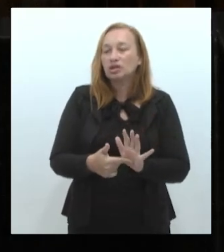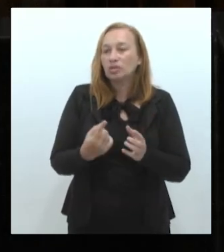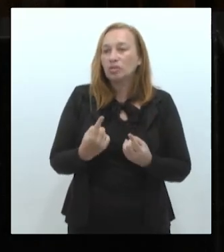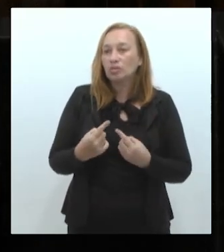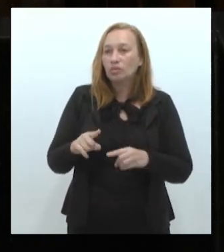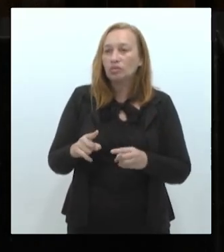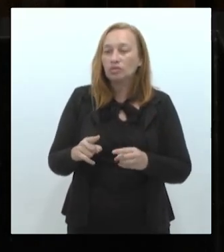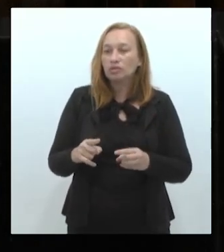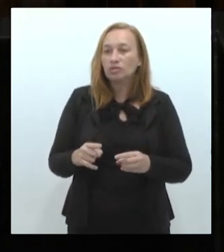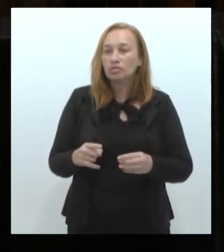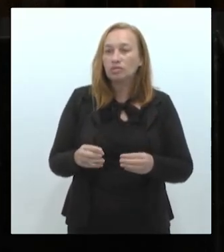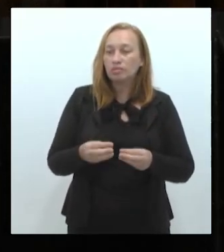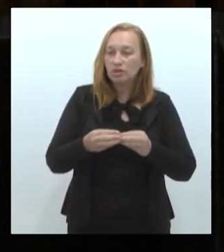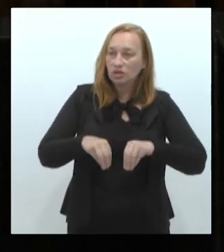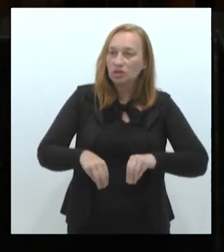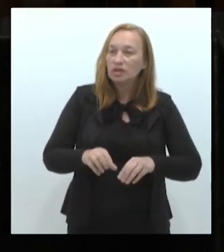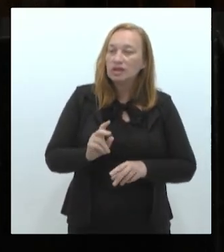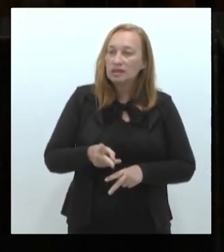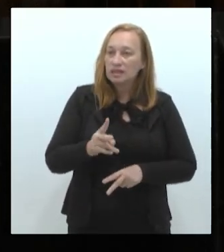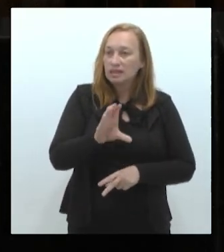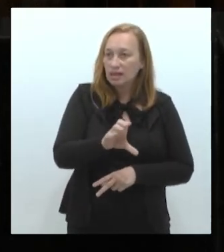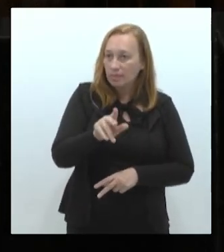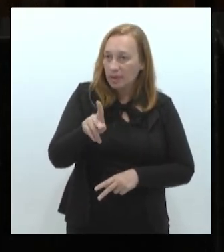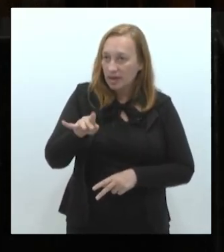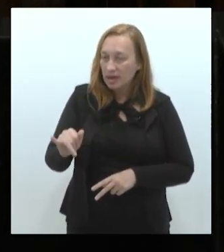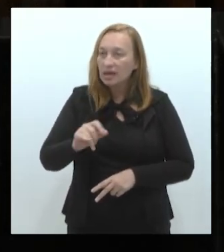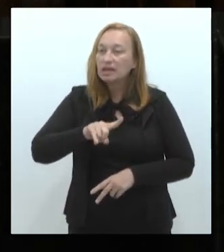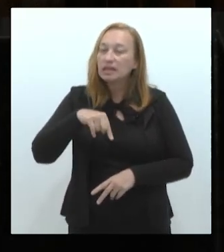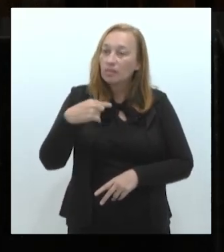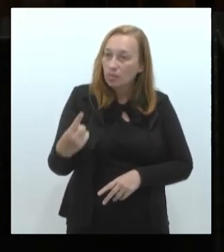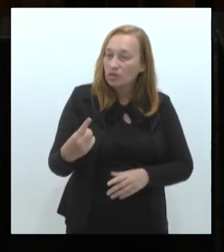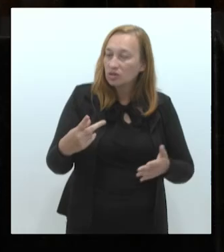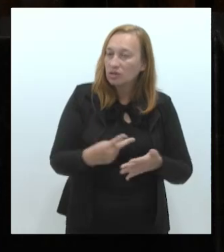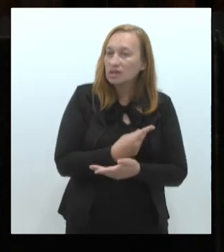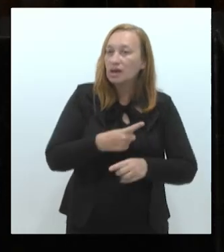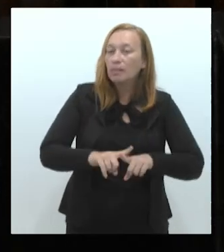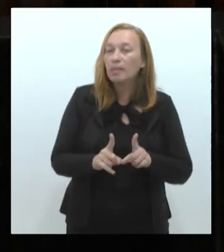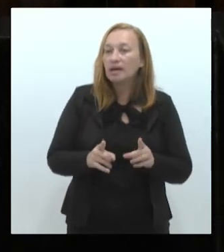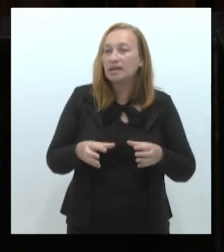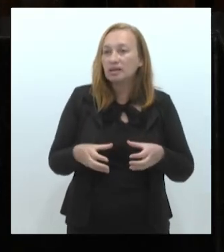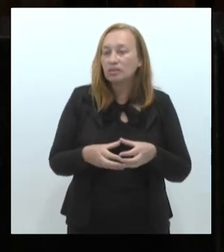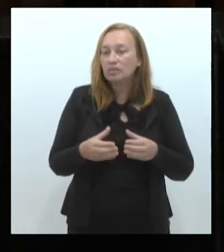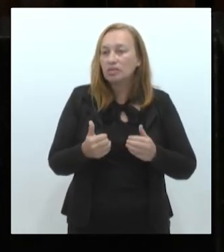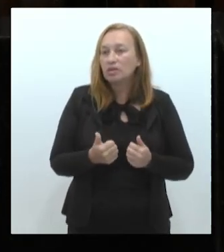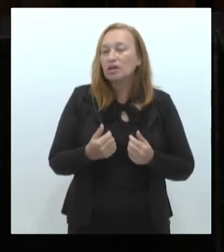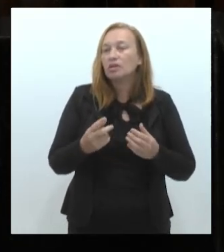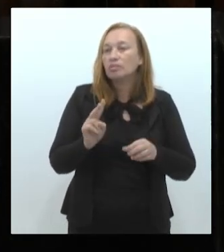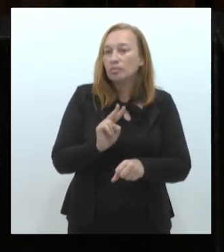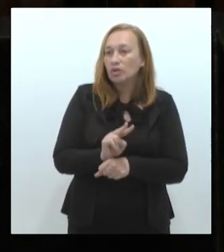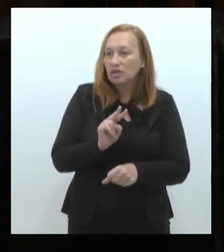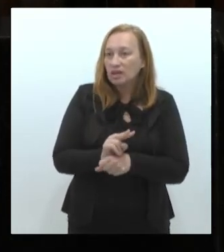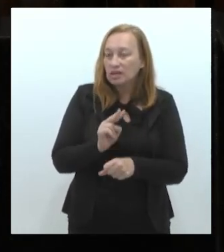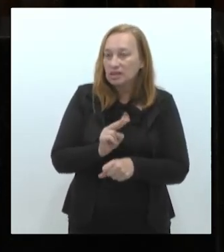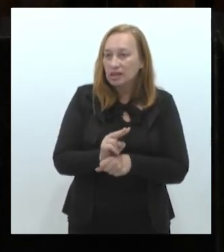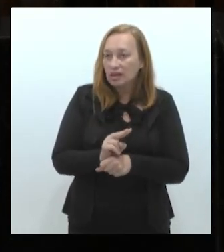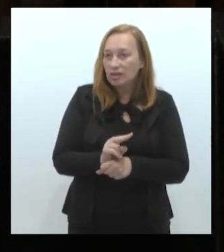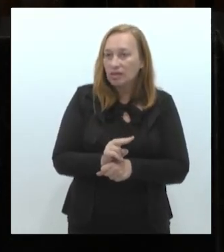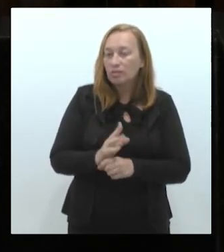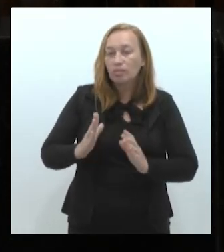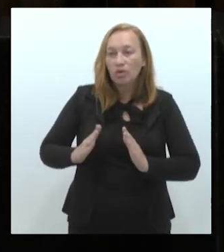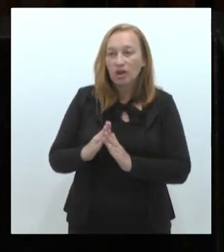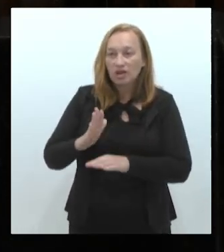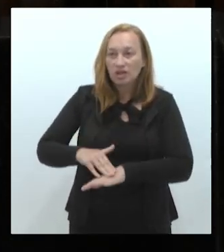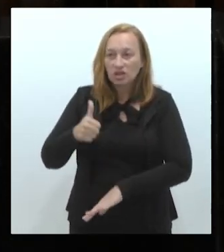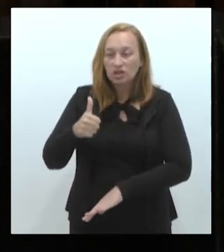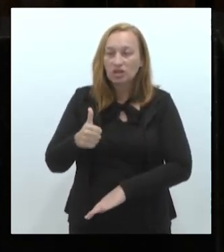teve uma comissão especial, uma CPI, depois que as tragédias aconteceram. A Frente Parlamentar de Prevenção, às tragédias por moradia digna, proposta